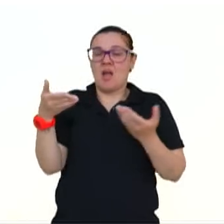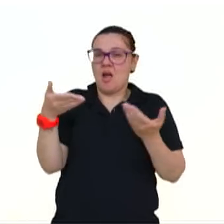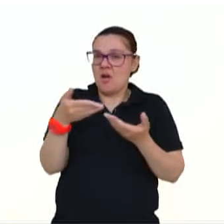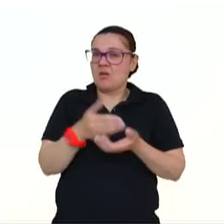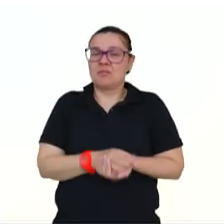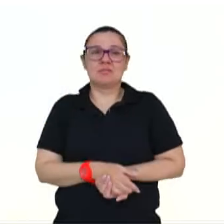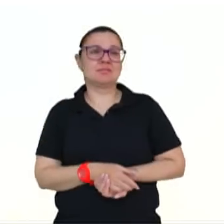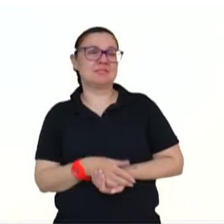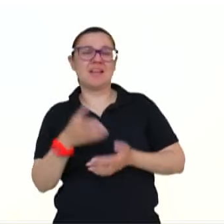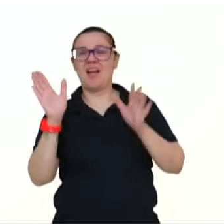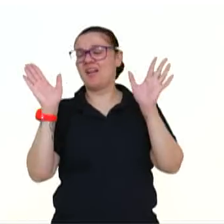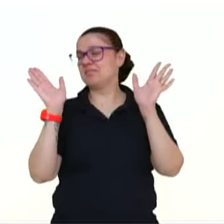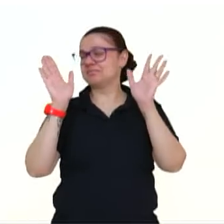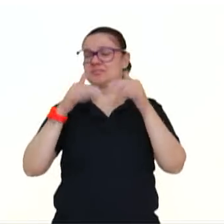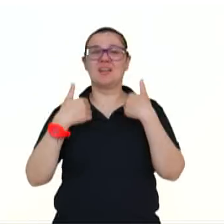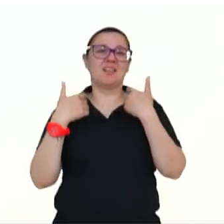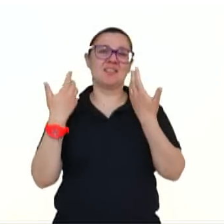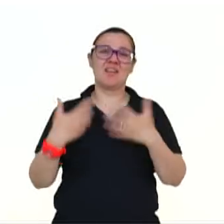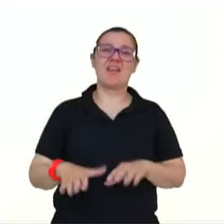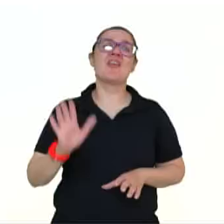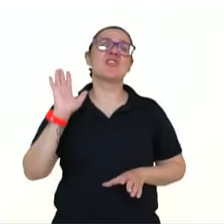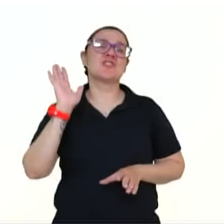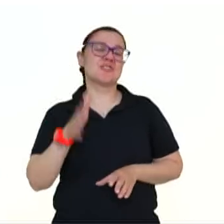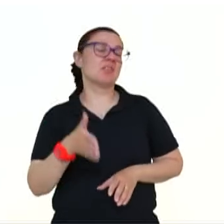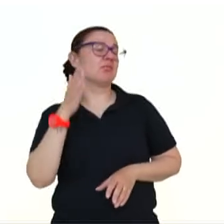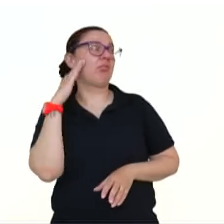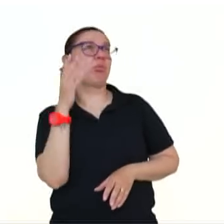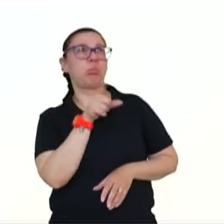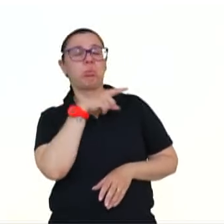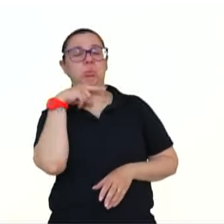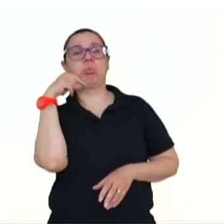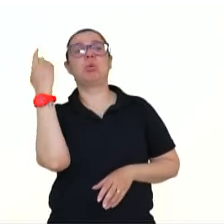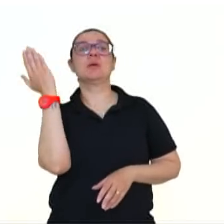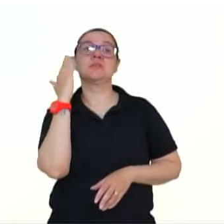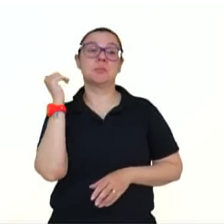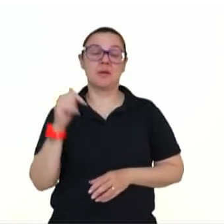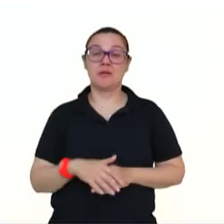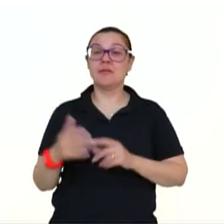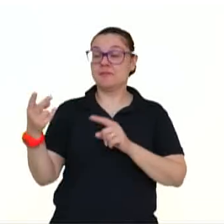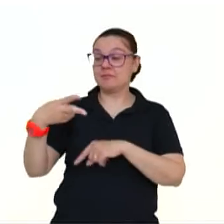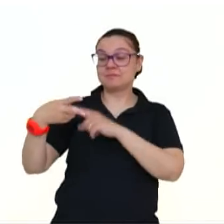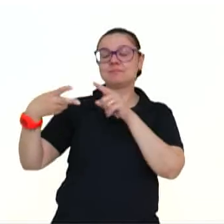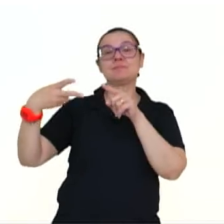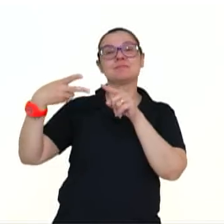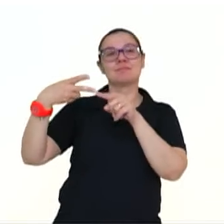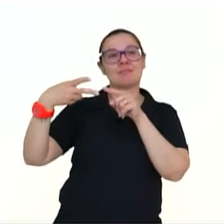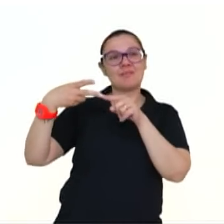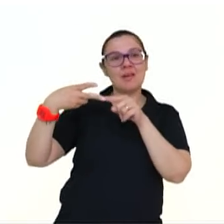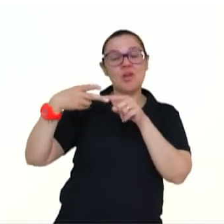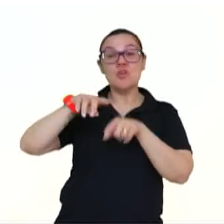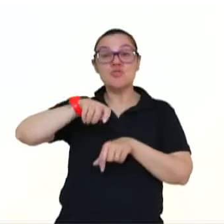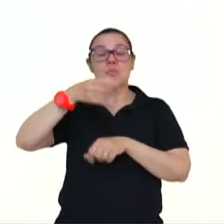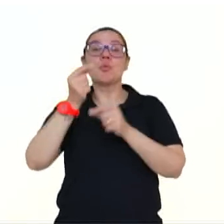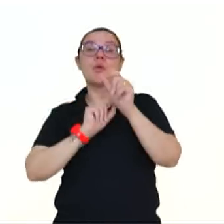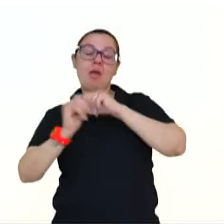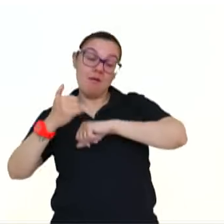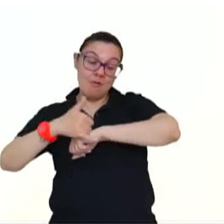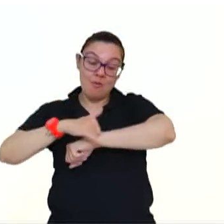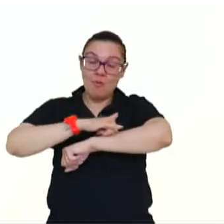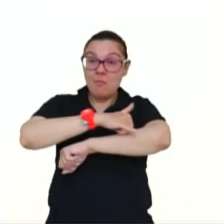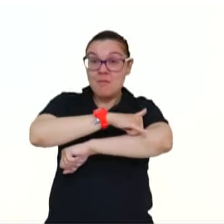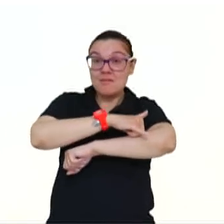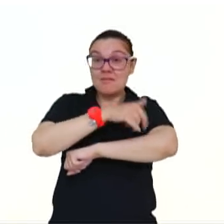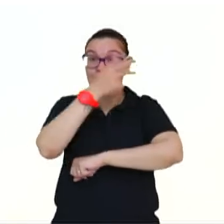eu não estou muito interessado, porque eu já sei, já estou cansado de saber disso. Então, eu quero saber um pouco mais sobre a questão